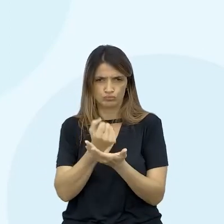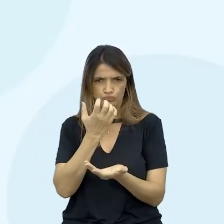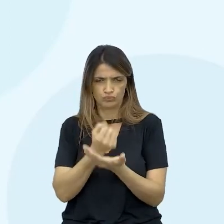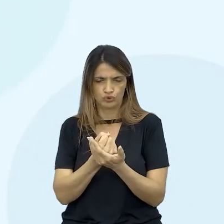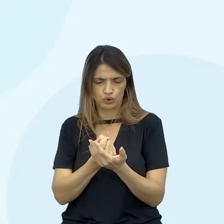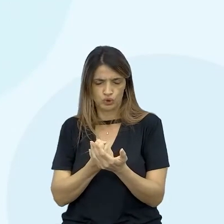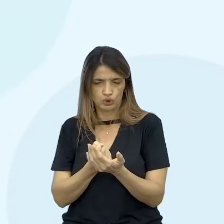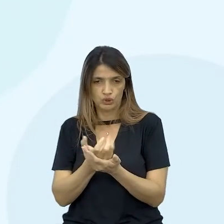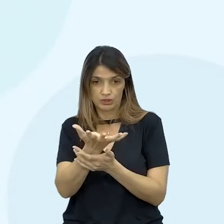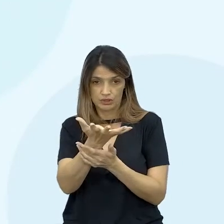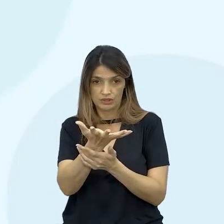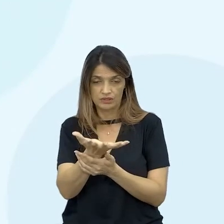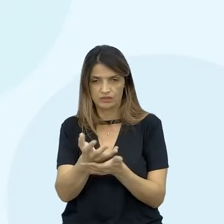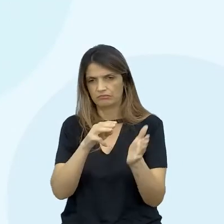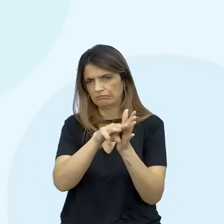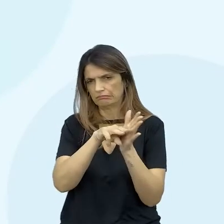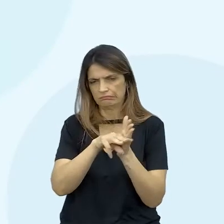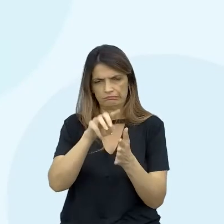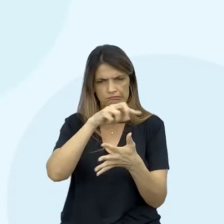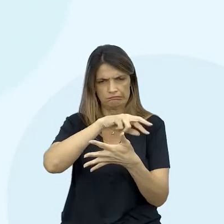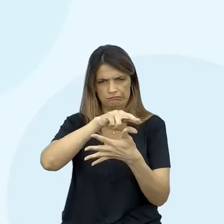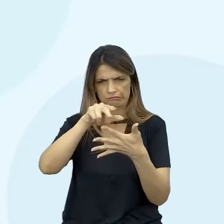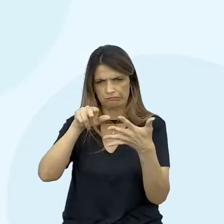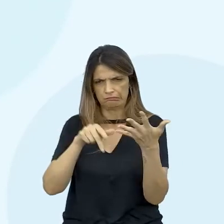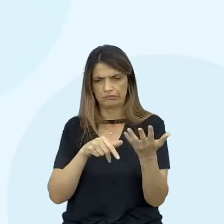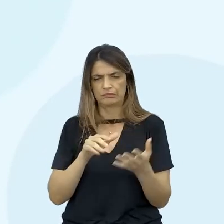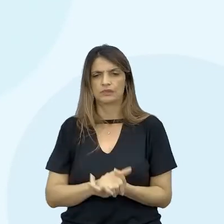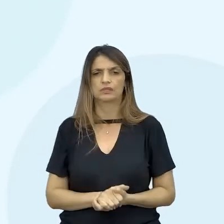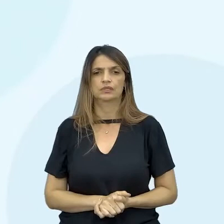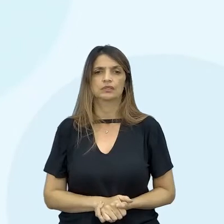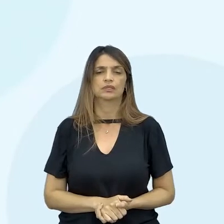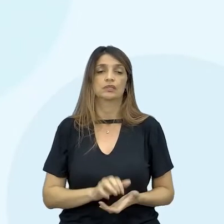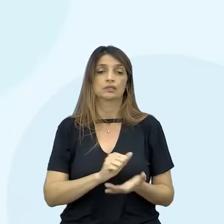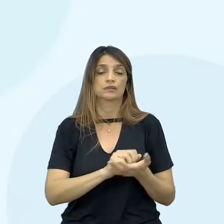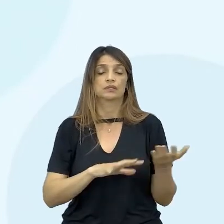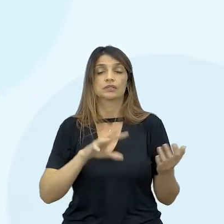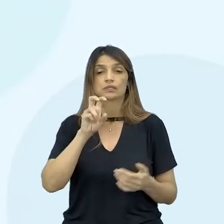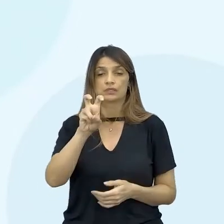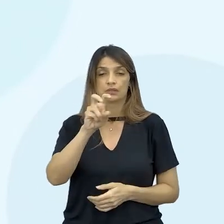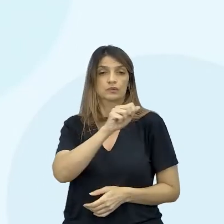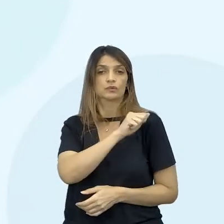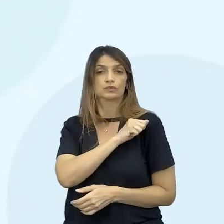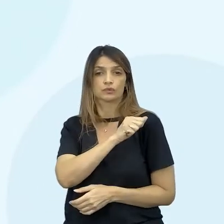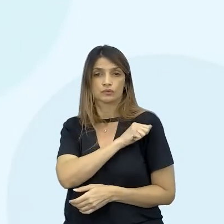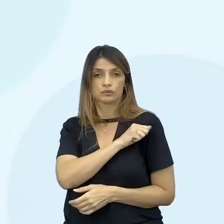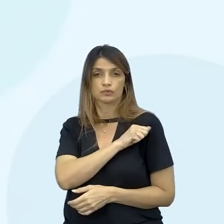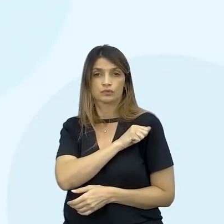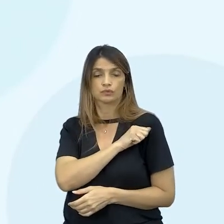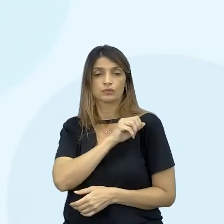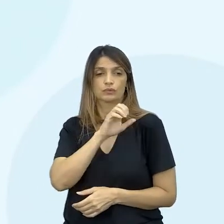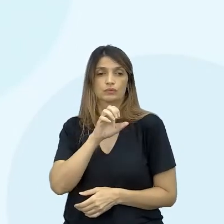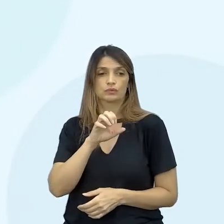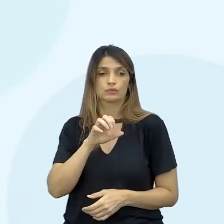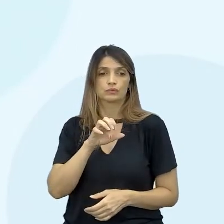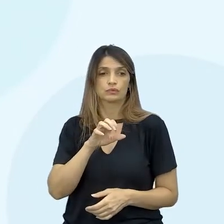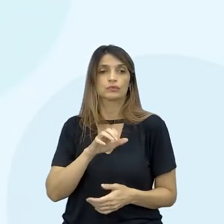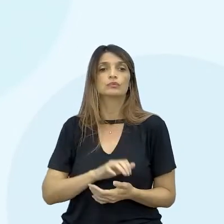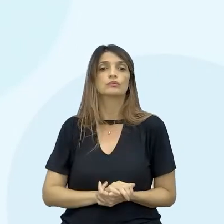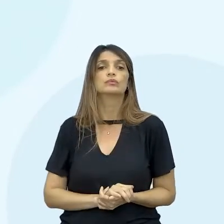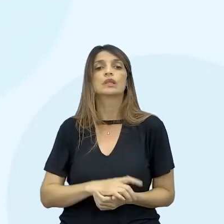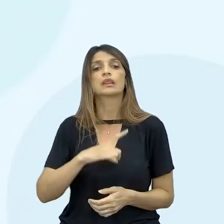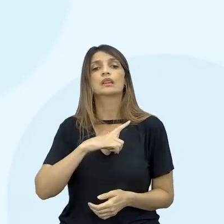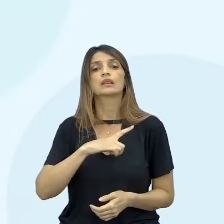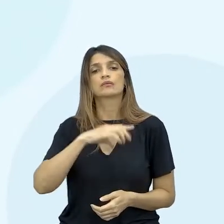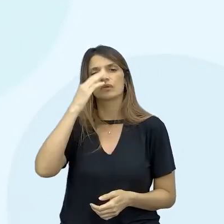de metodologia. Atividade 5. O estudo do meio consiste no entendimento